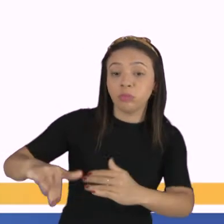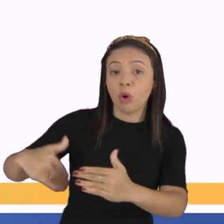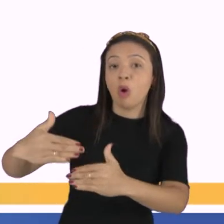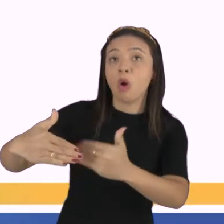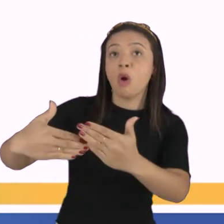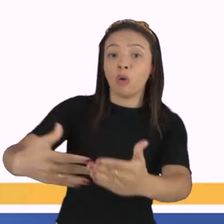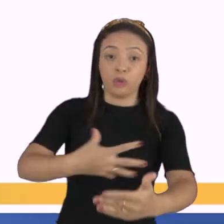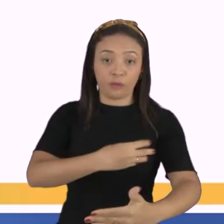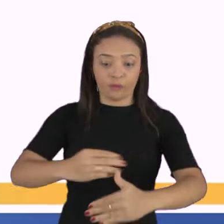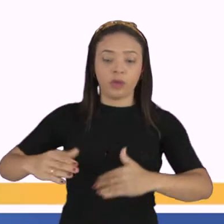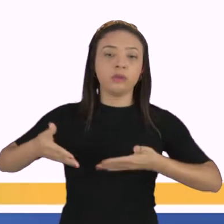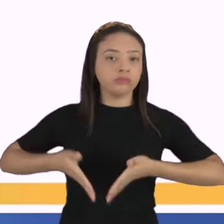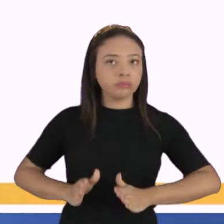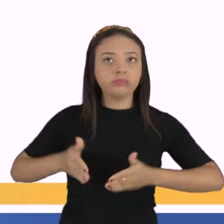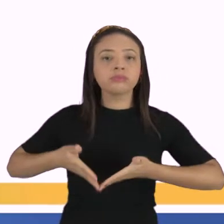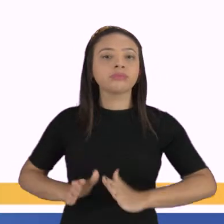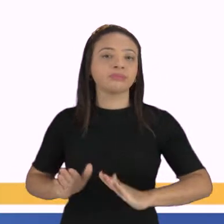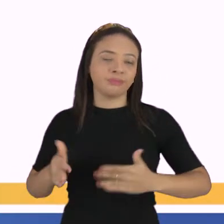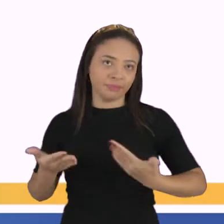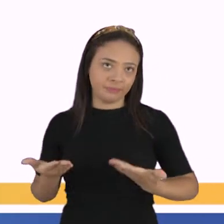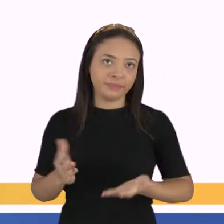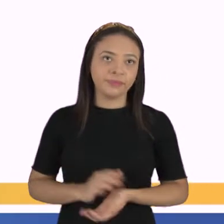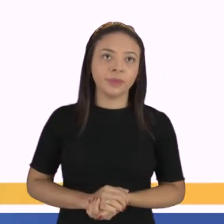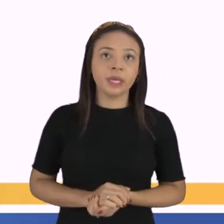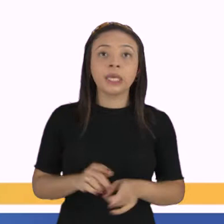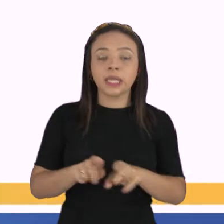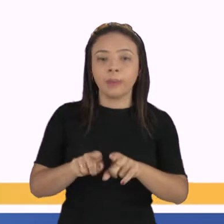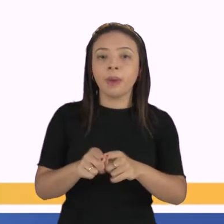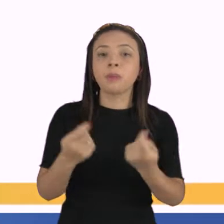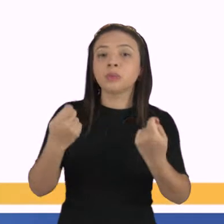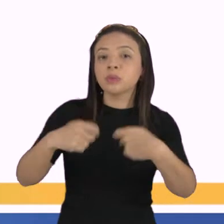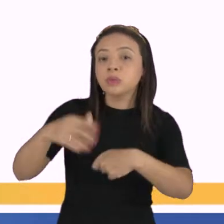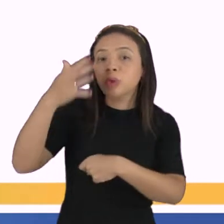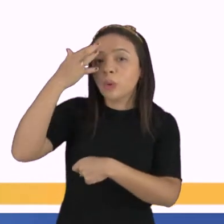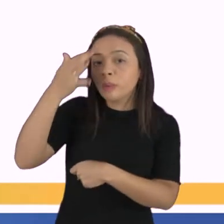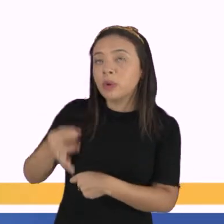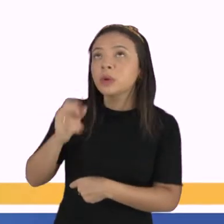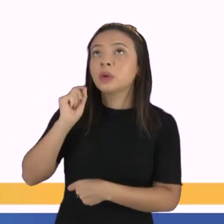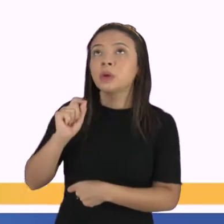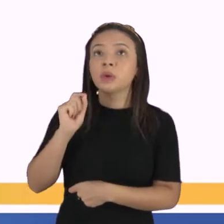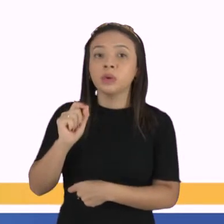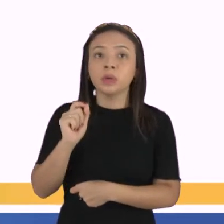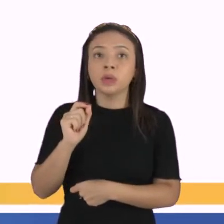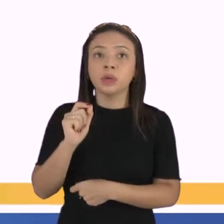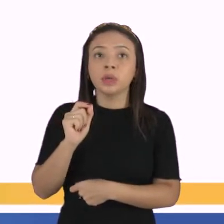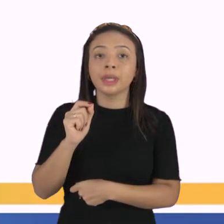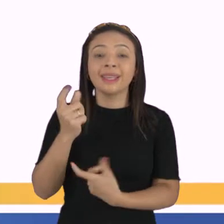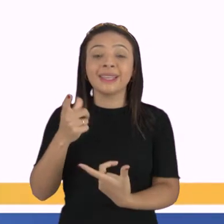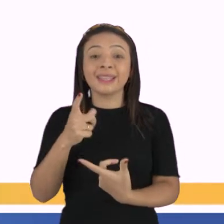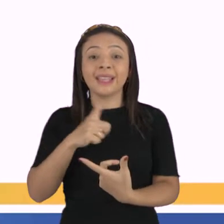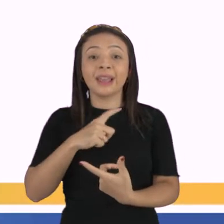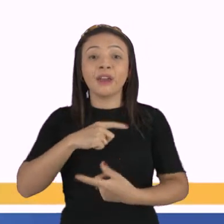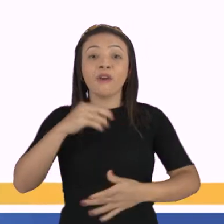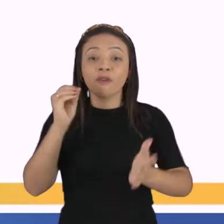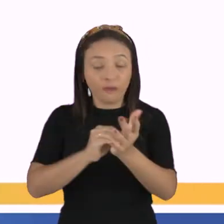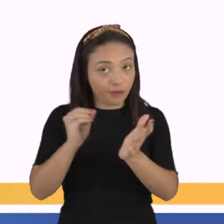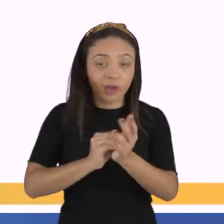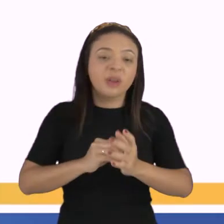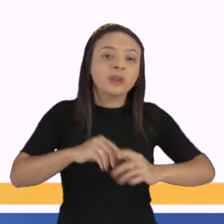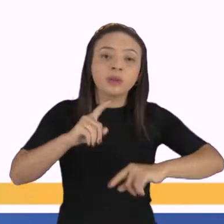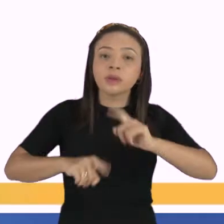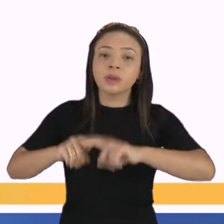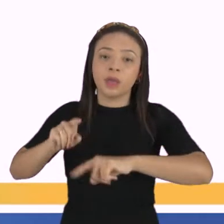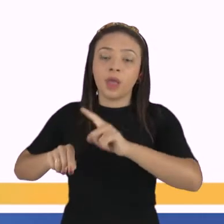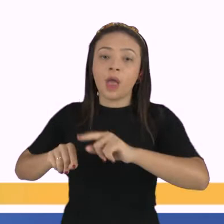gerações seguintes. Outro pressuposto é que a limitação na disponibilidade dos recursos, ela fez com que